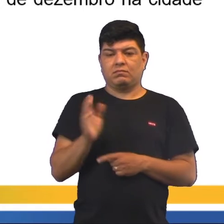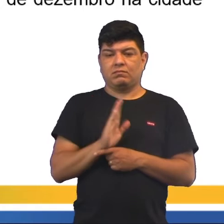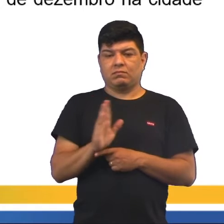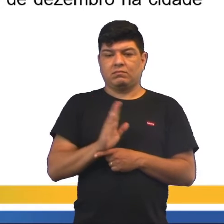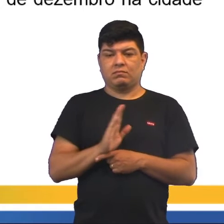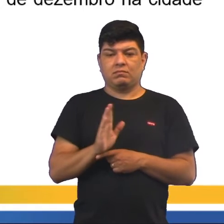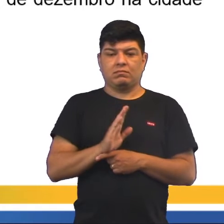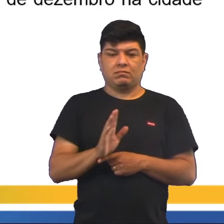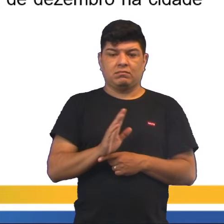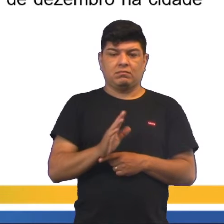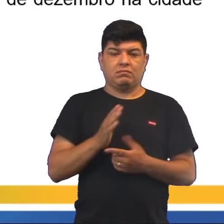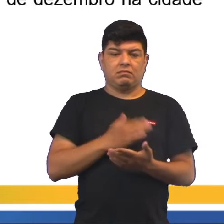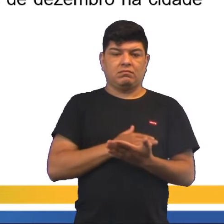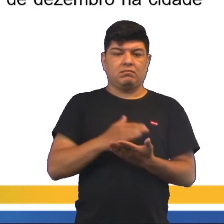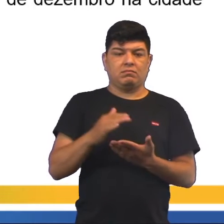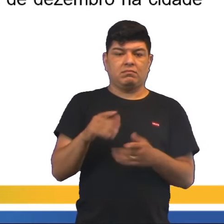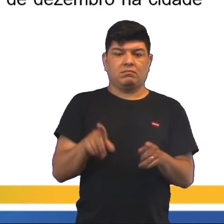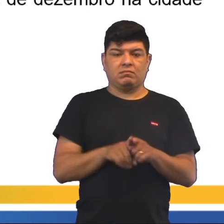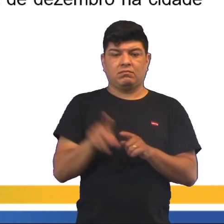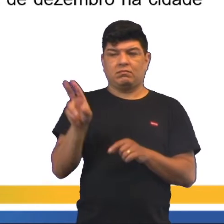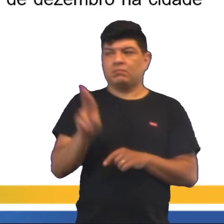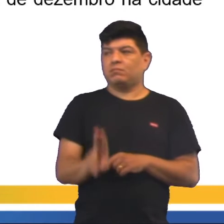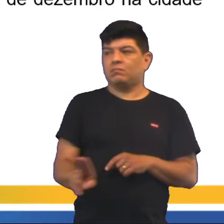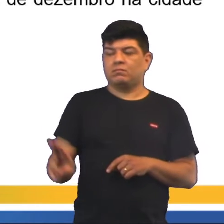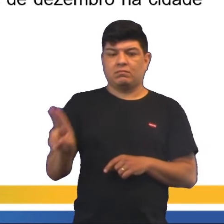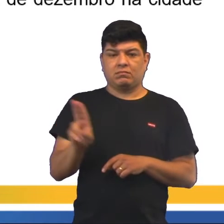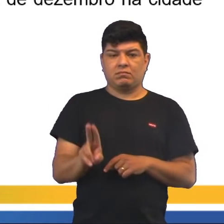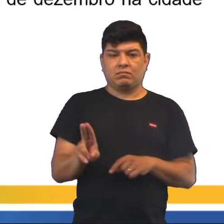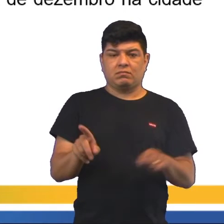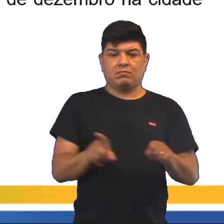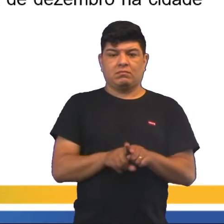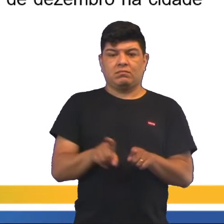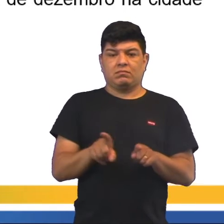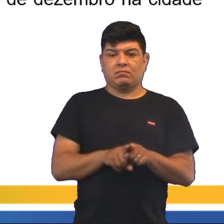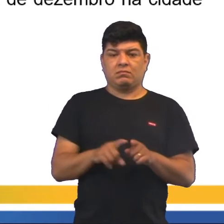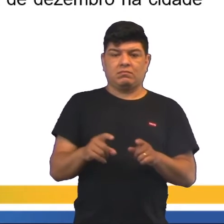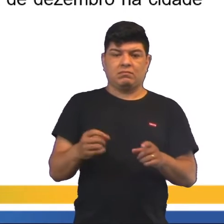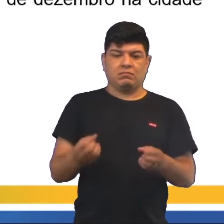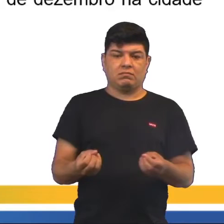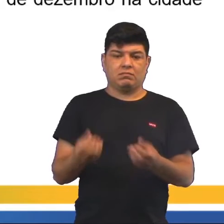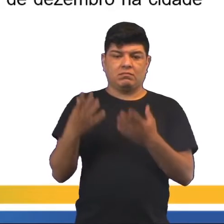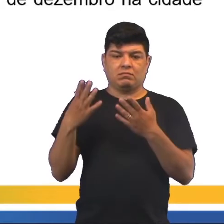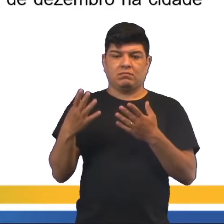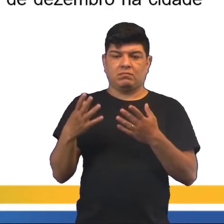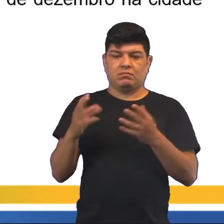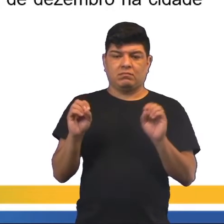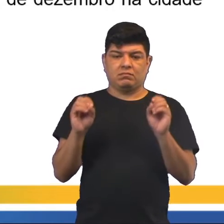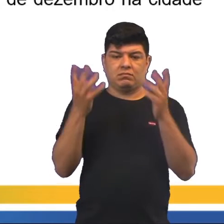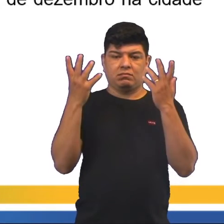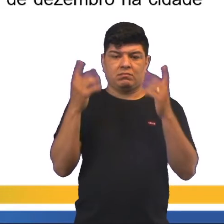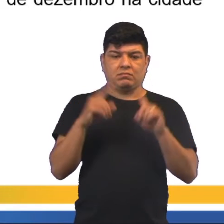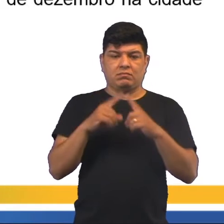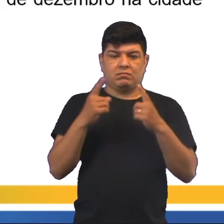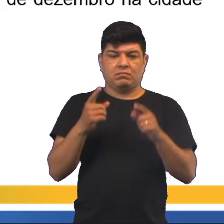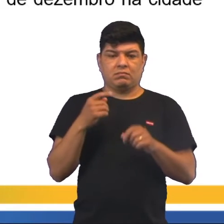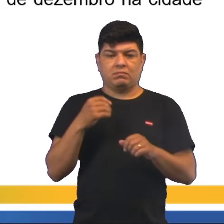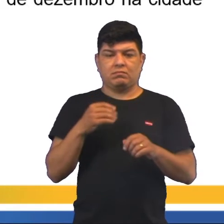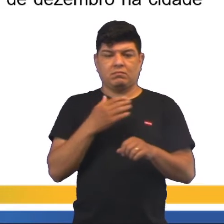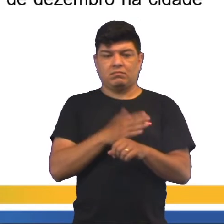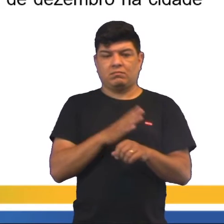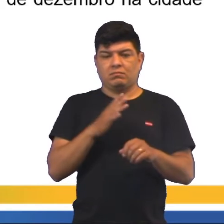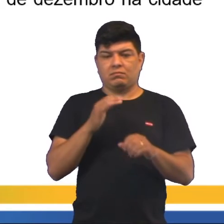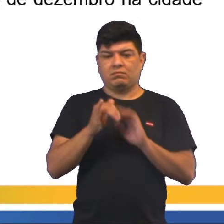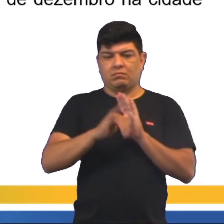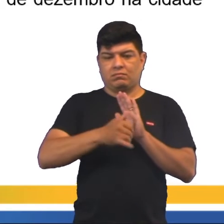presente nos primeiros anos do cinema, né? Mas nesse início não era utilizado apenas para engrandecer o espetáculo e